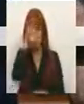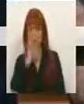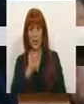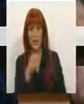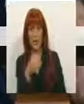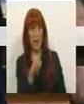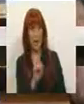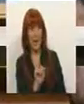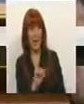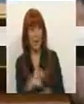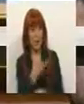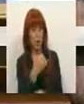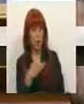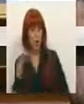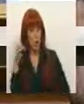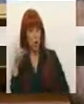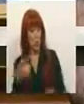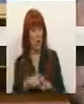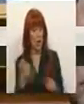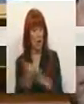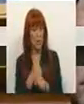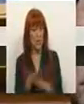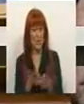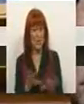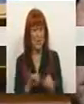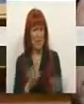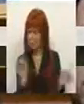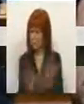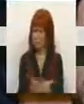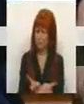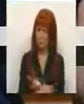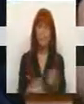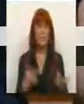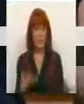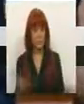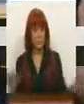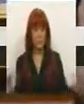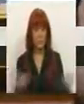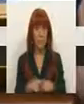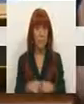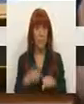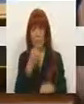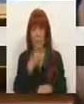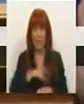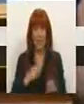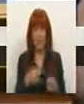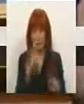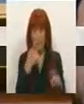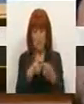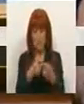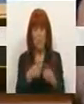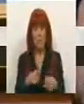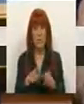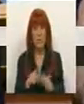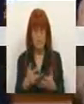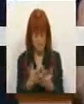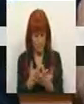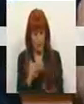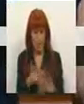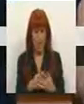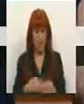governo socialista que em 2008 atuou exatamente no sentido contrário. E com isso perdeu-se proximidade e